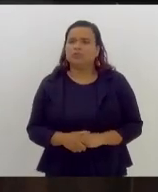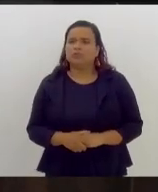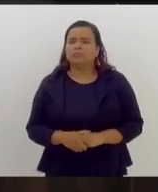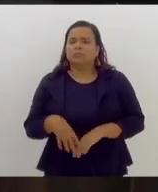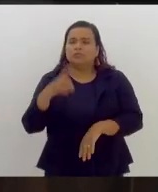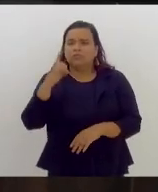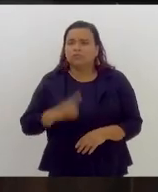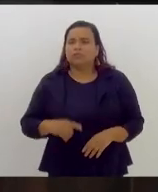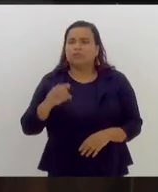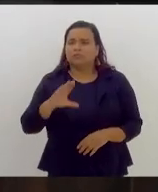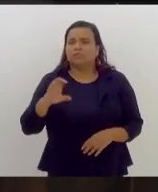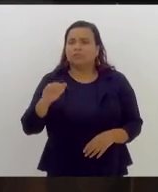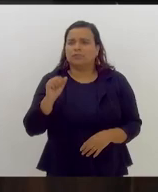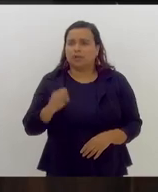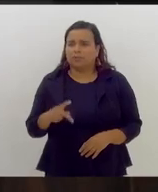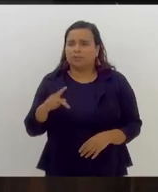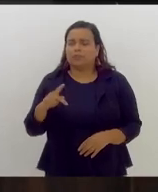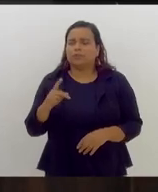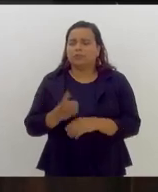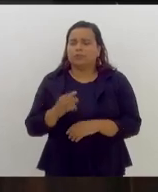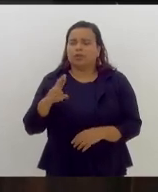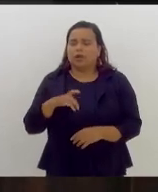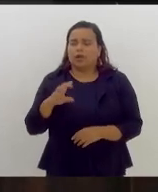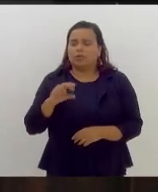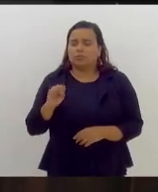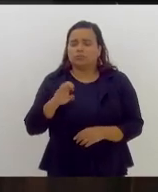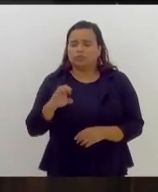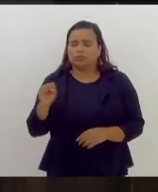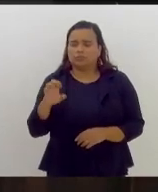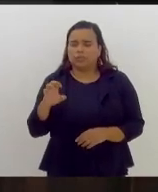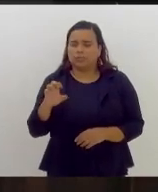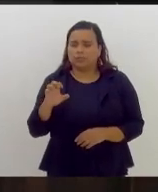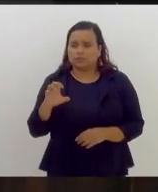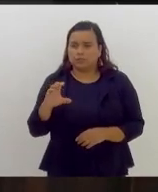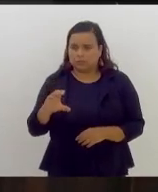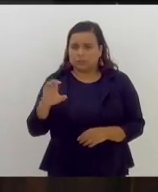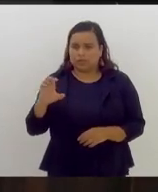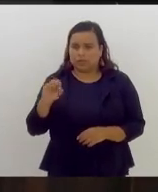diretor do CEAP, do GSI, doutor Carlos César,